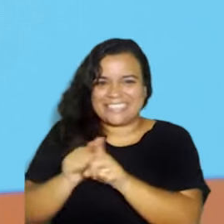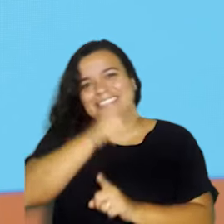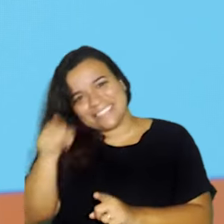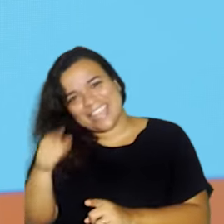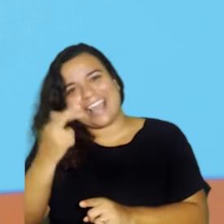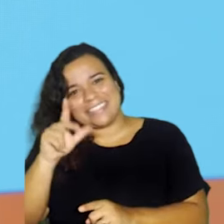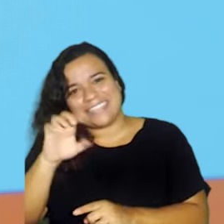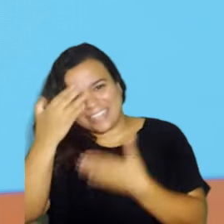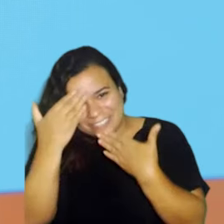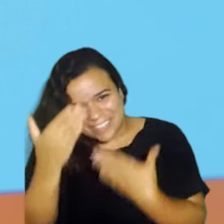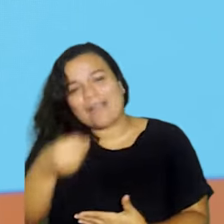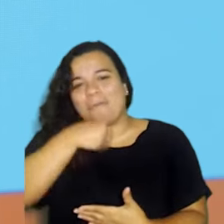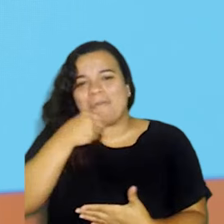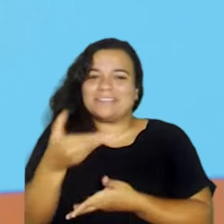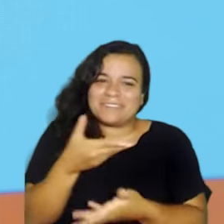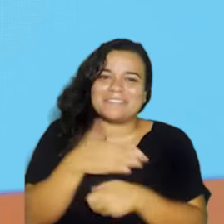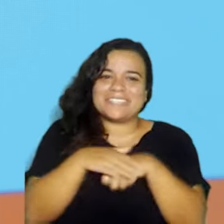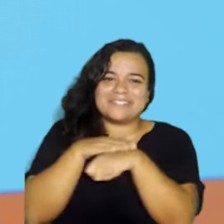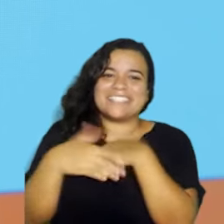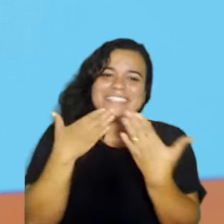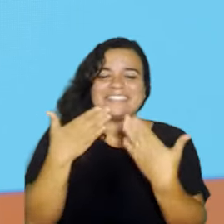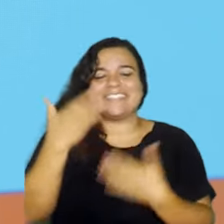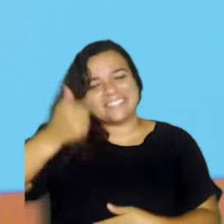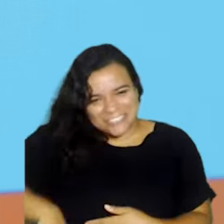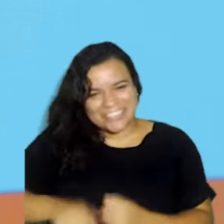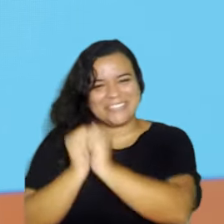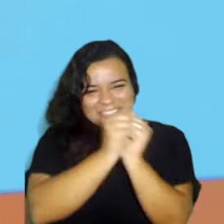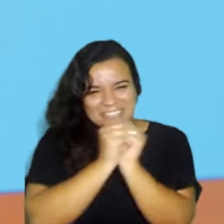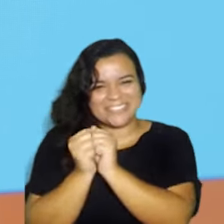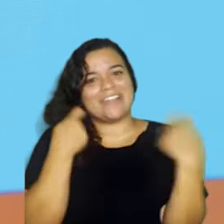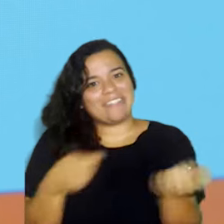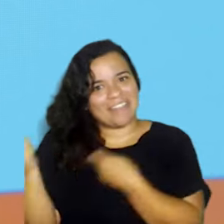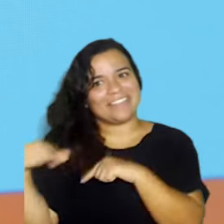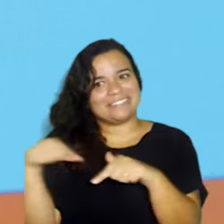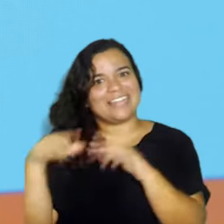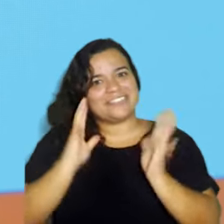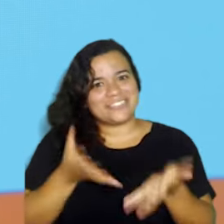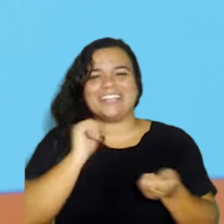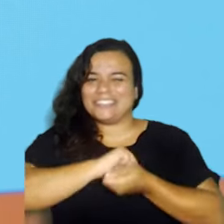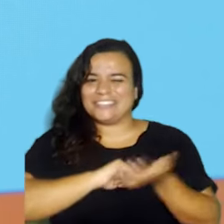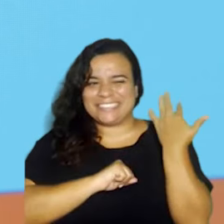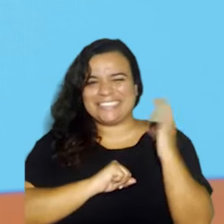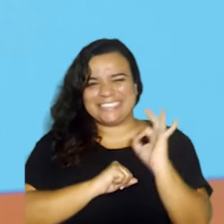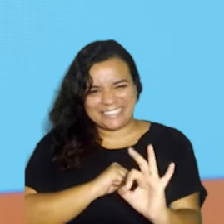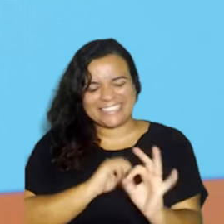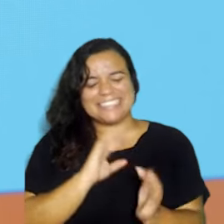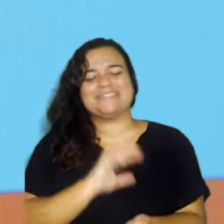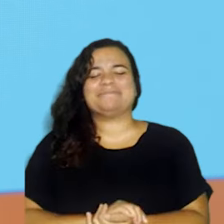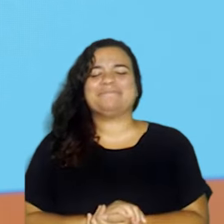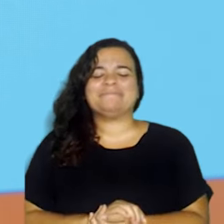muito agradecido Que bom a oportunidade da gente estar junto aí de novo né nos dia a dia de trabalho a gente já ficou um bom tempo aí